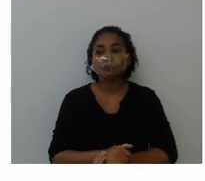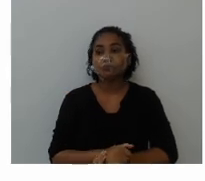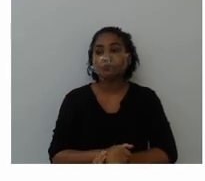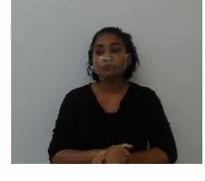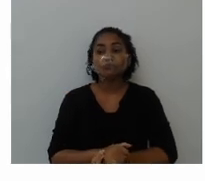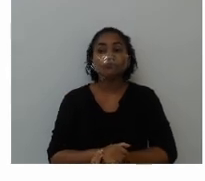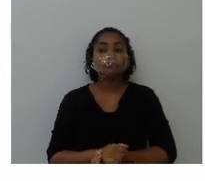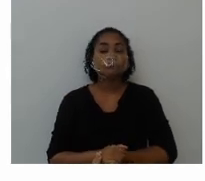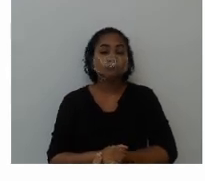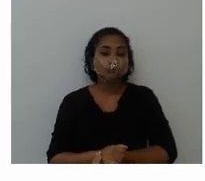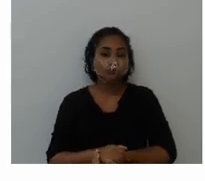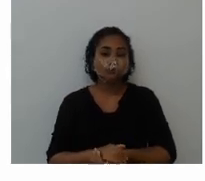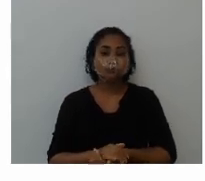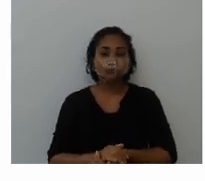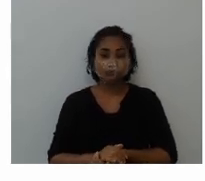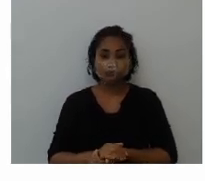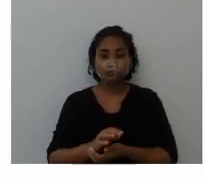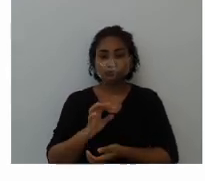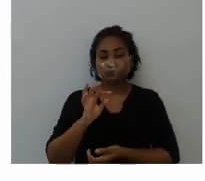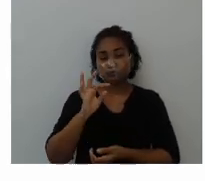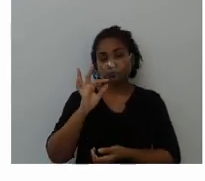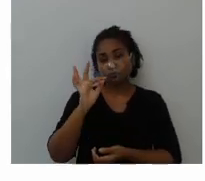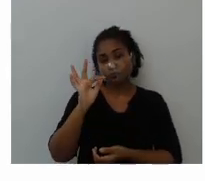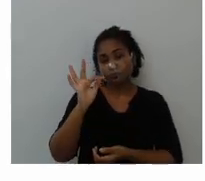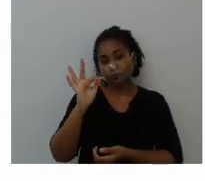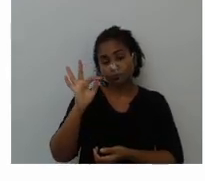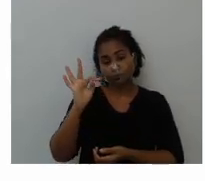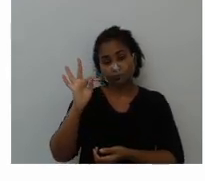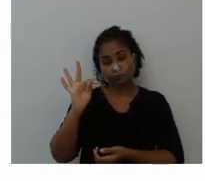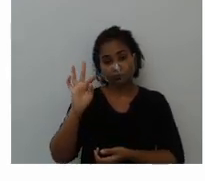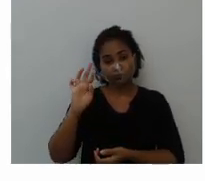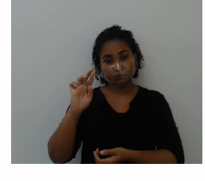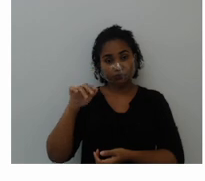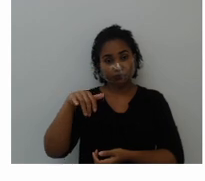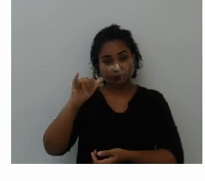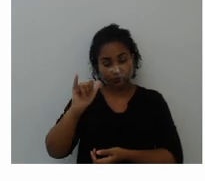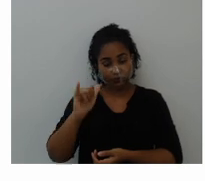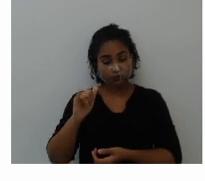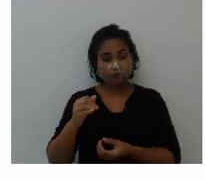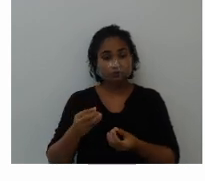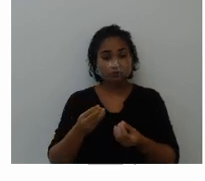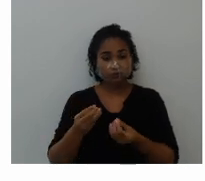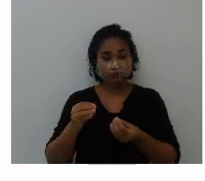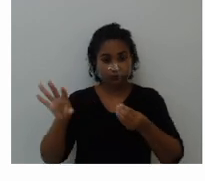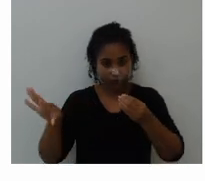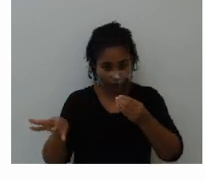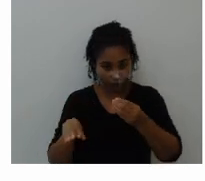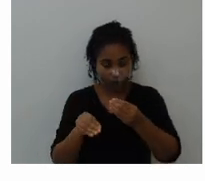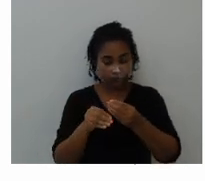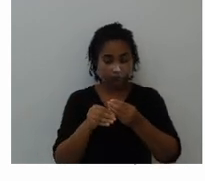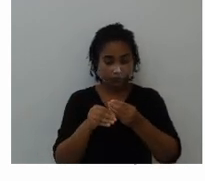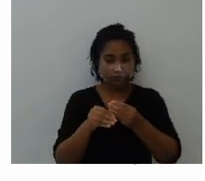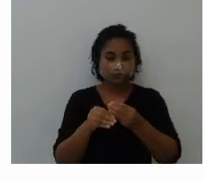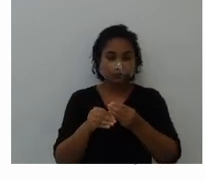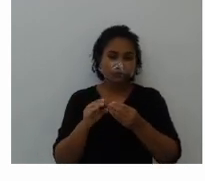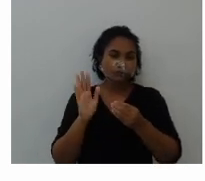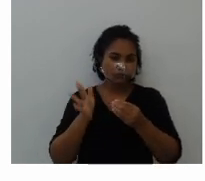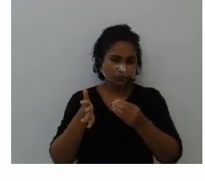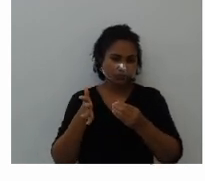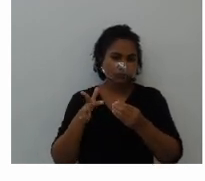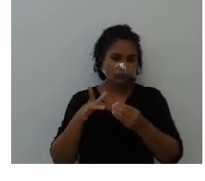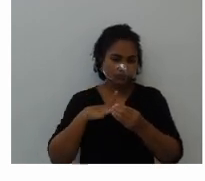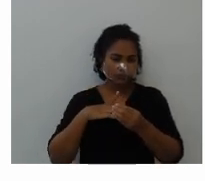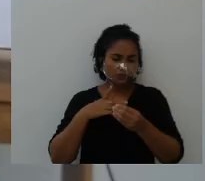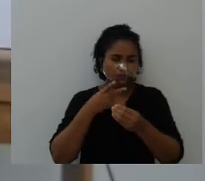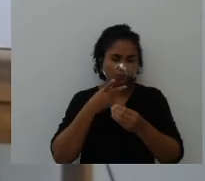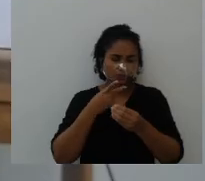a tração de Y foi igualada ao peso. Como é que se calcula a tração de Y? Pegando a tração de B, que ele